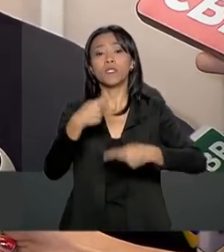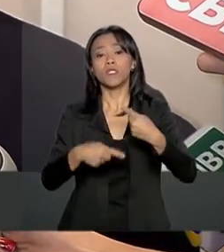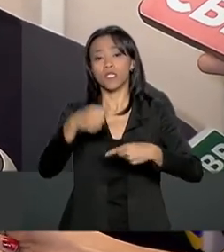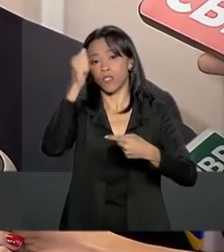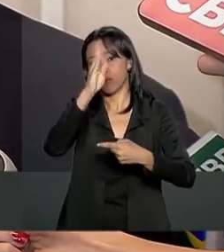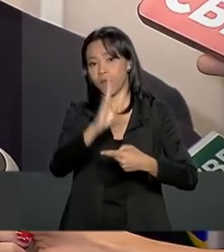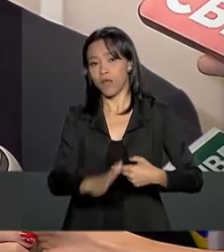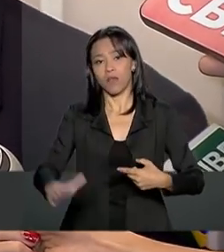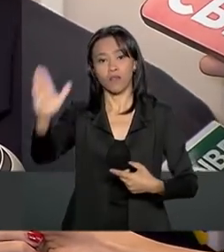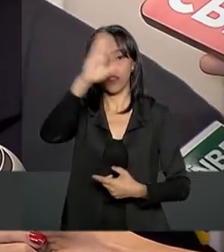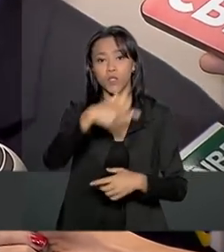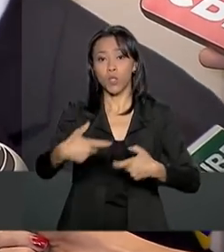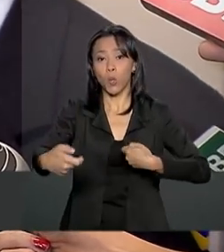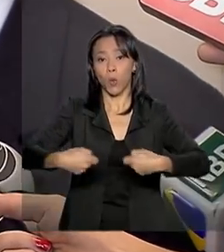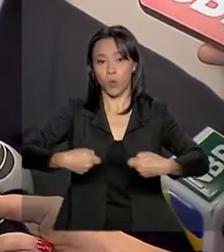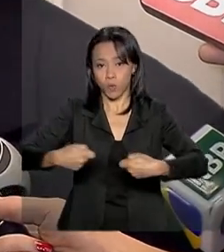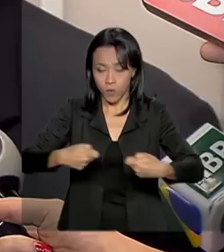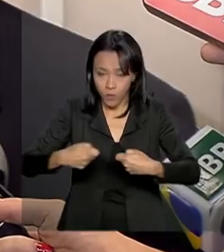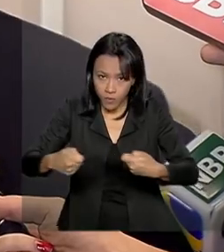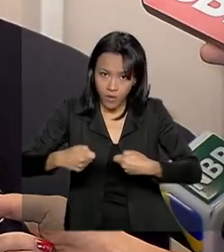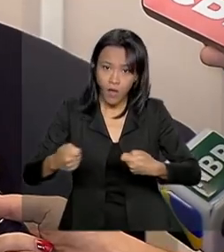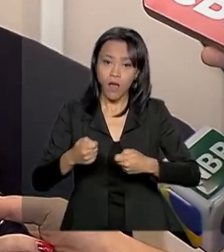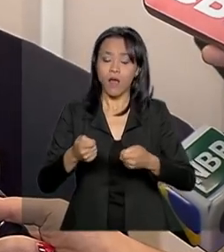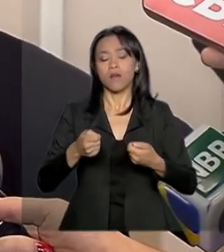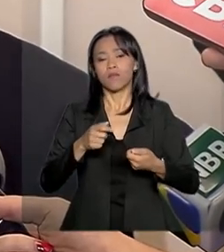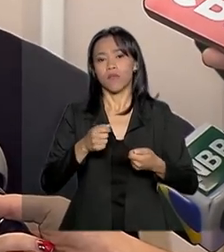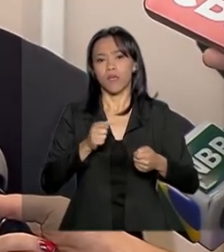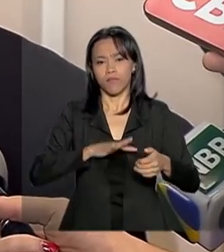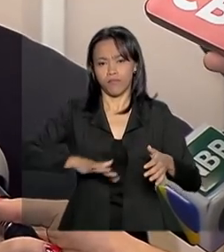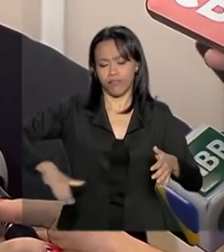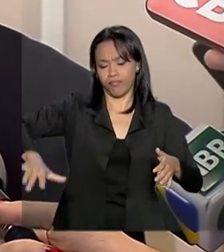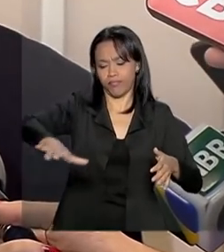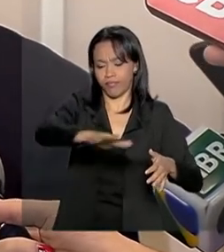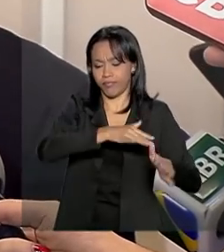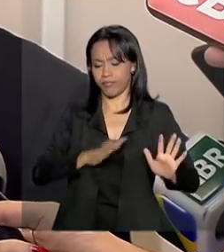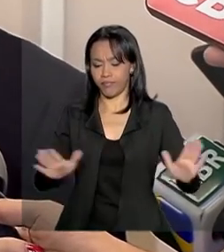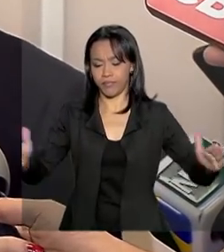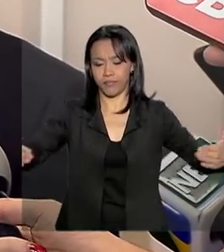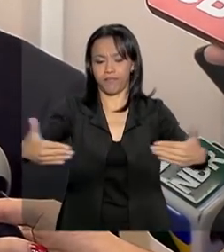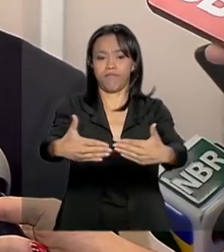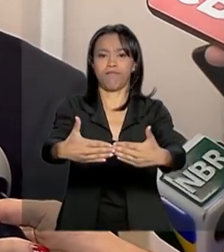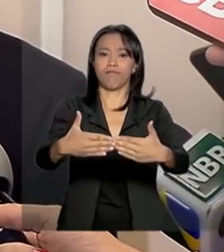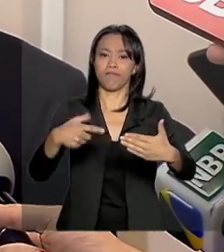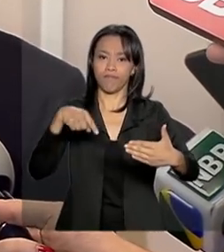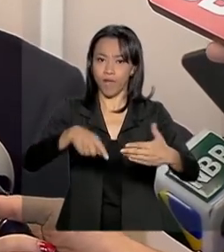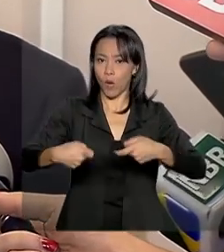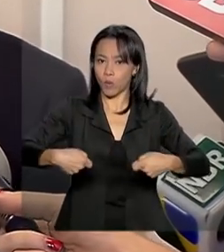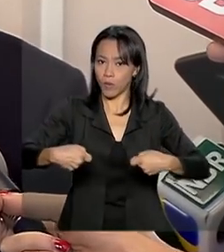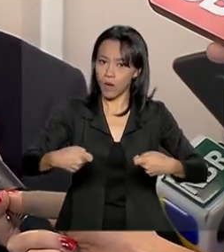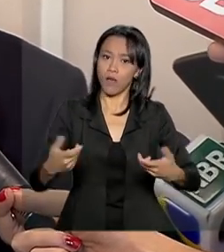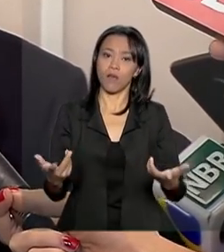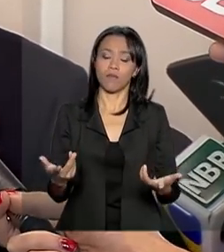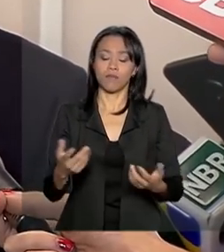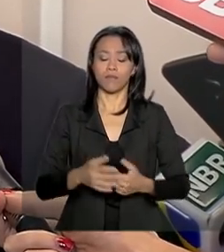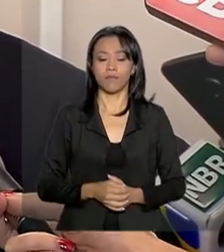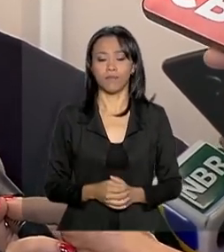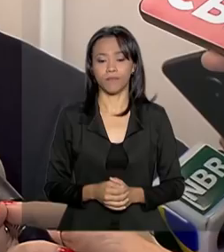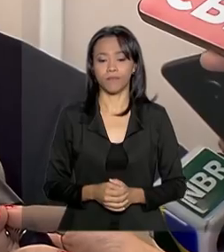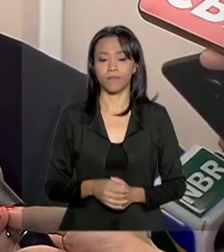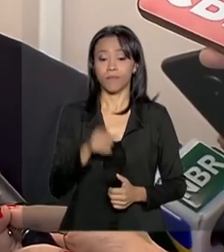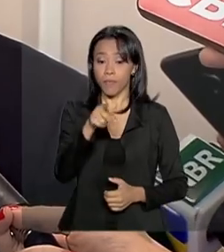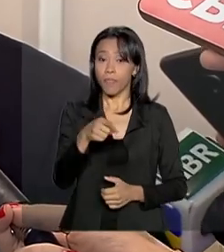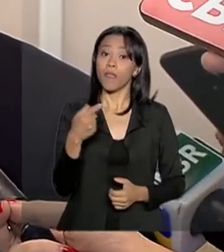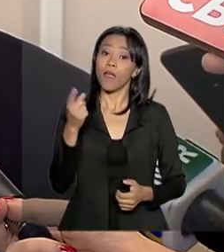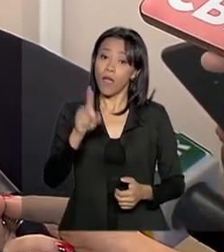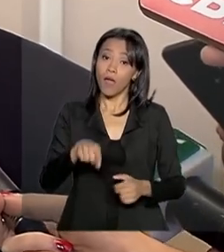ver qual era as falhas que ela tem pra gente tentar corrigir suína em falhas reunião